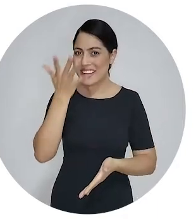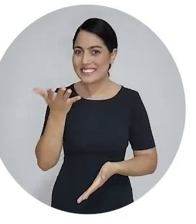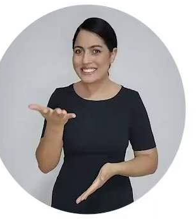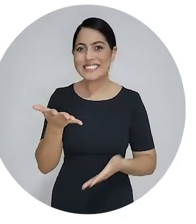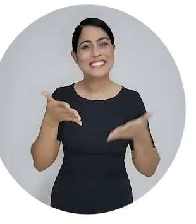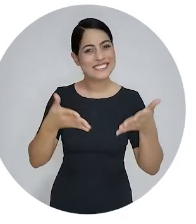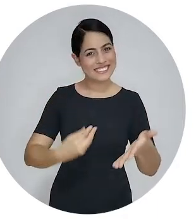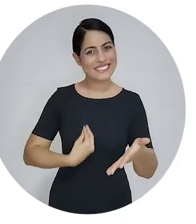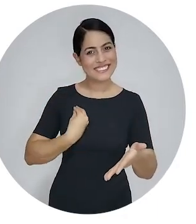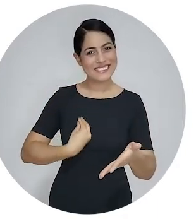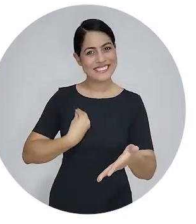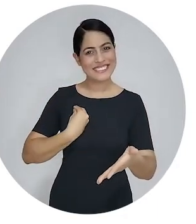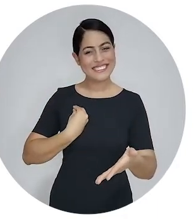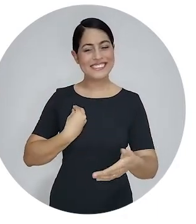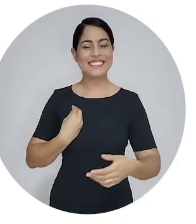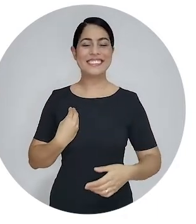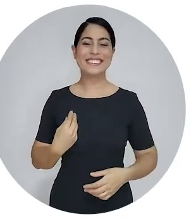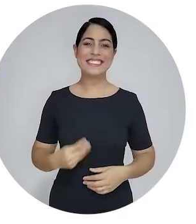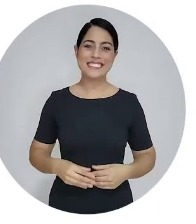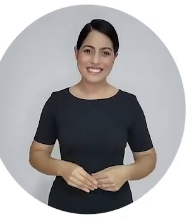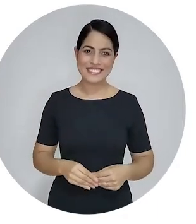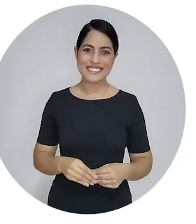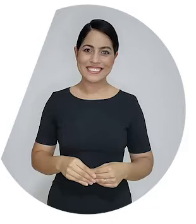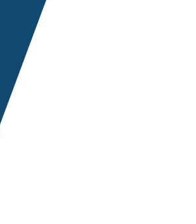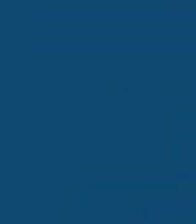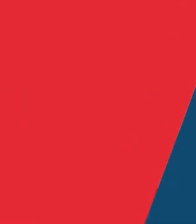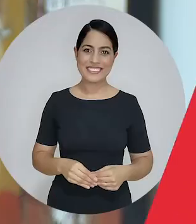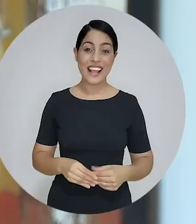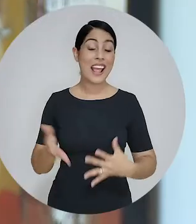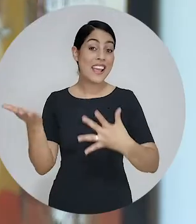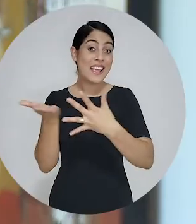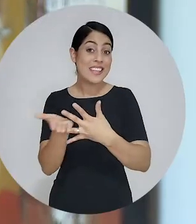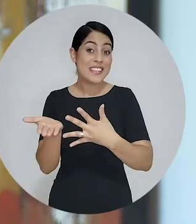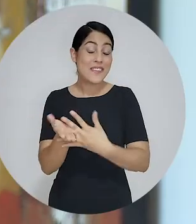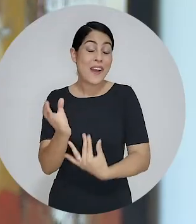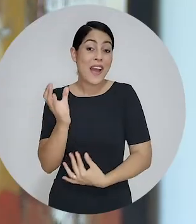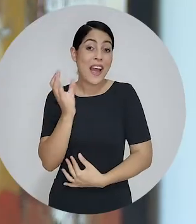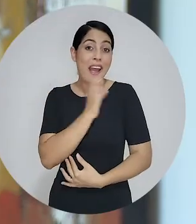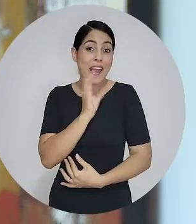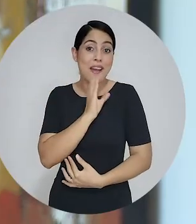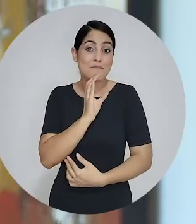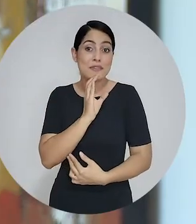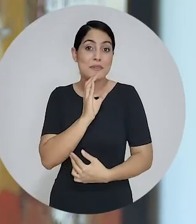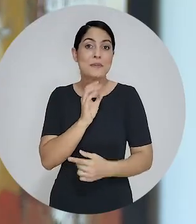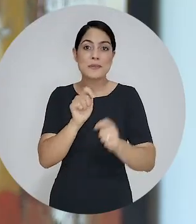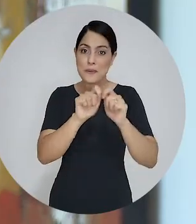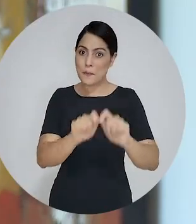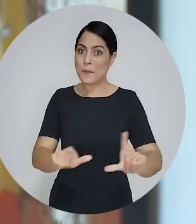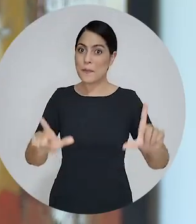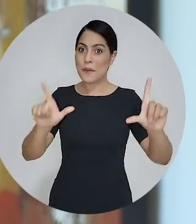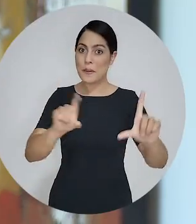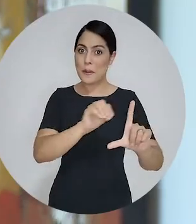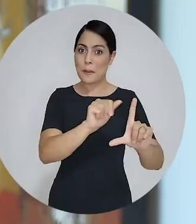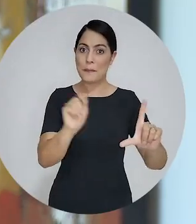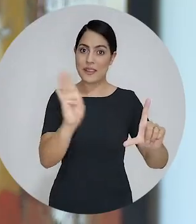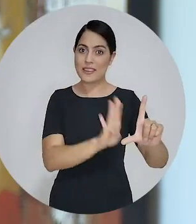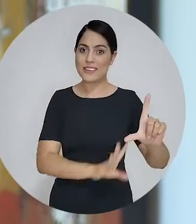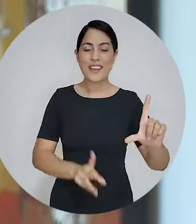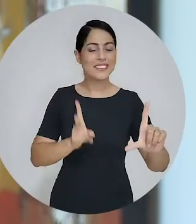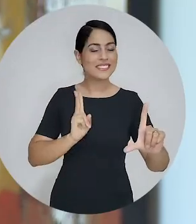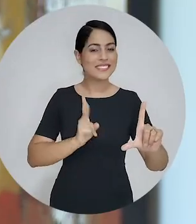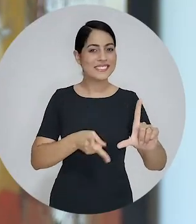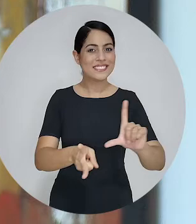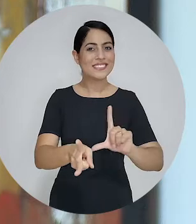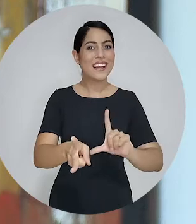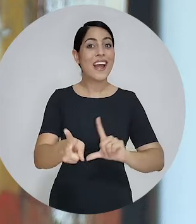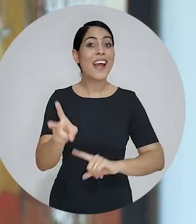economizar nunca foi tão fácil. Participe! Agora nós vamos para um breve intervalo e voltamos em instantes